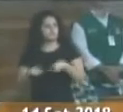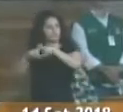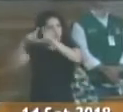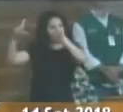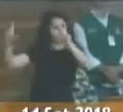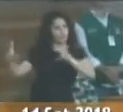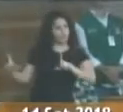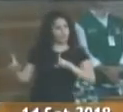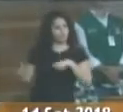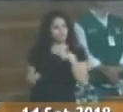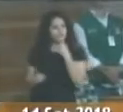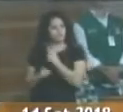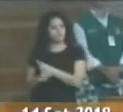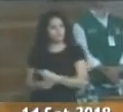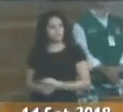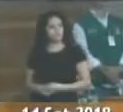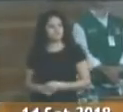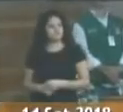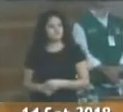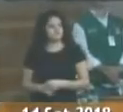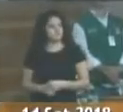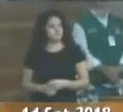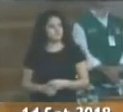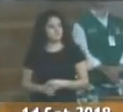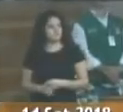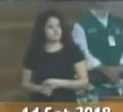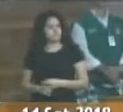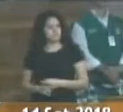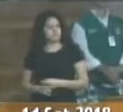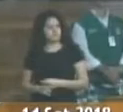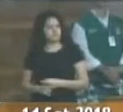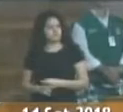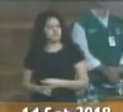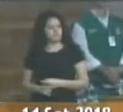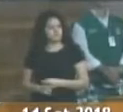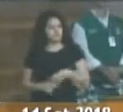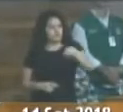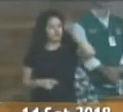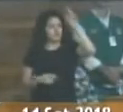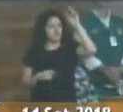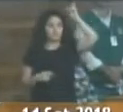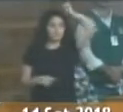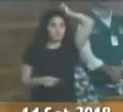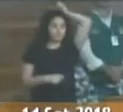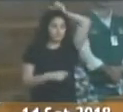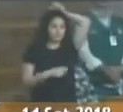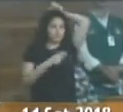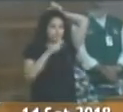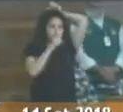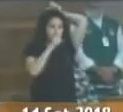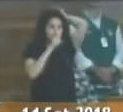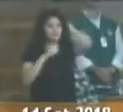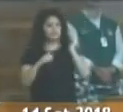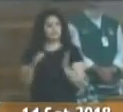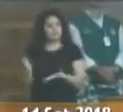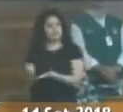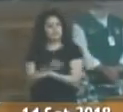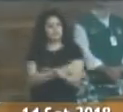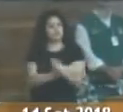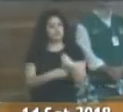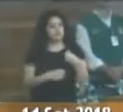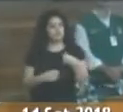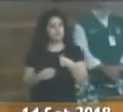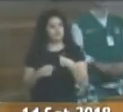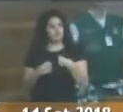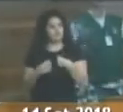ainda se encontrava nessa parede dos jesuítas catequizando os nossos indígenas, e ele foi retirado. Eu quero uma... A gente